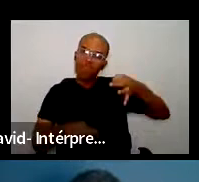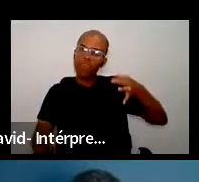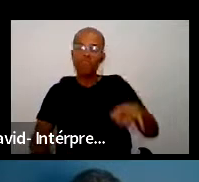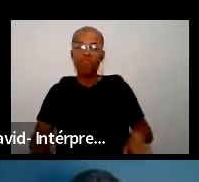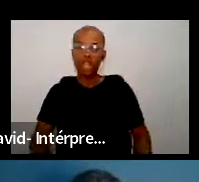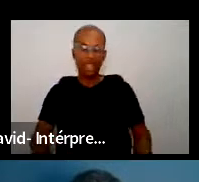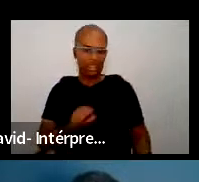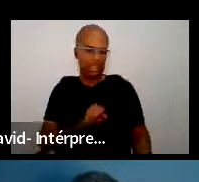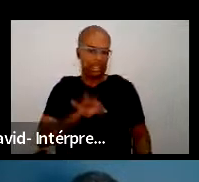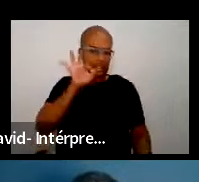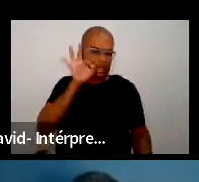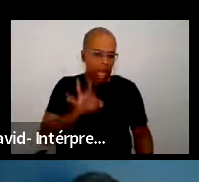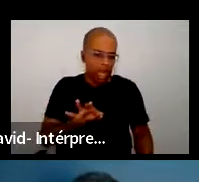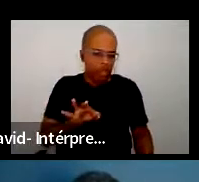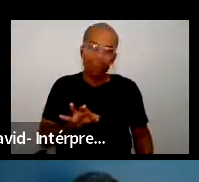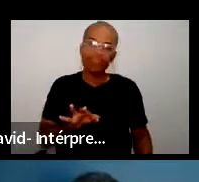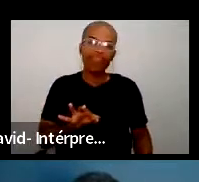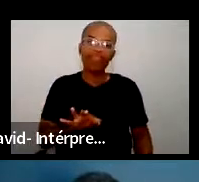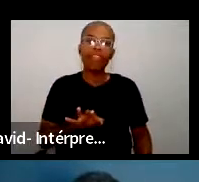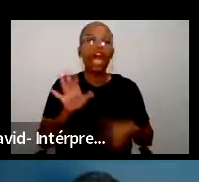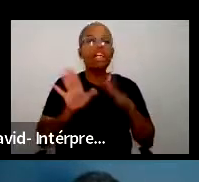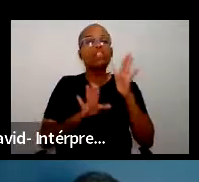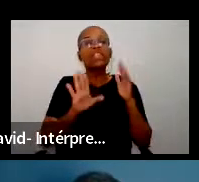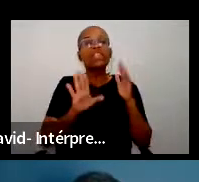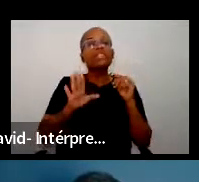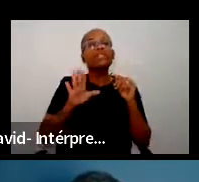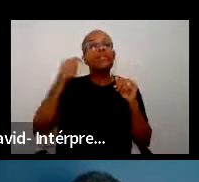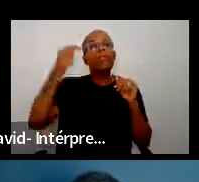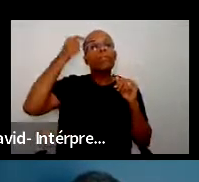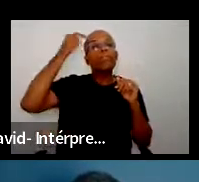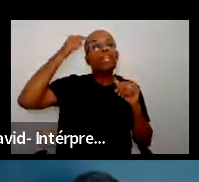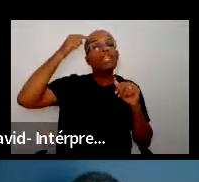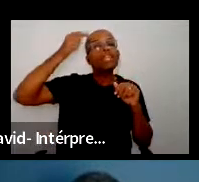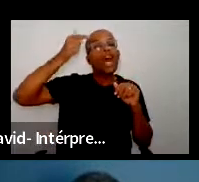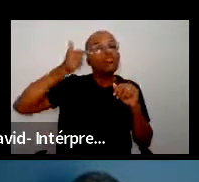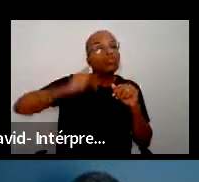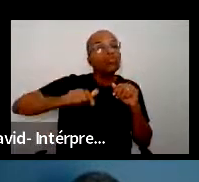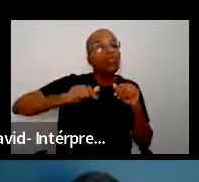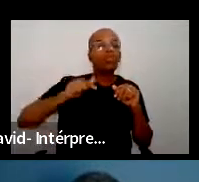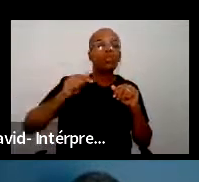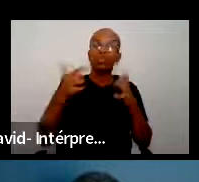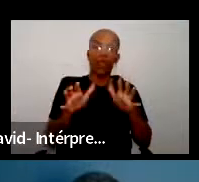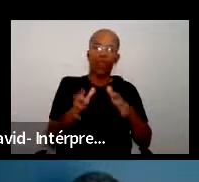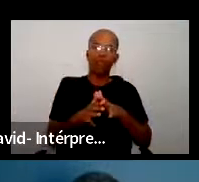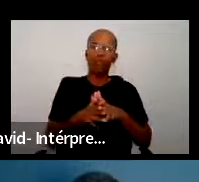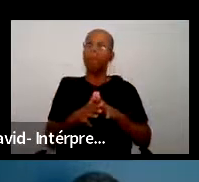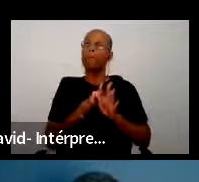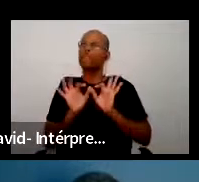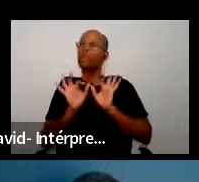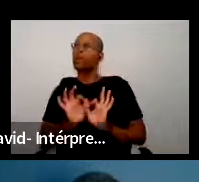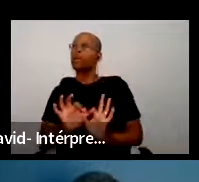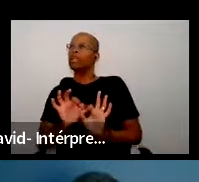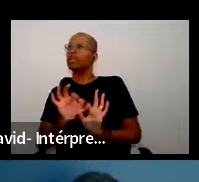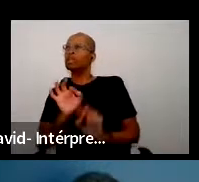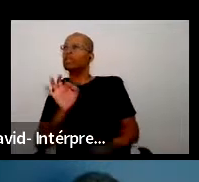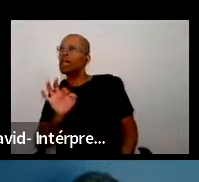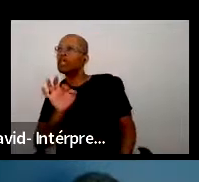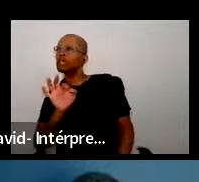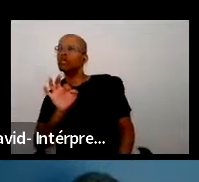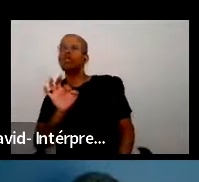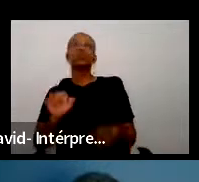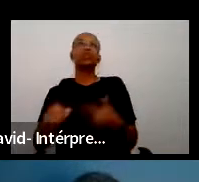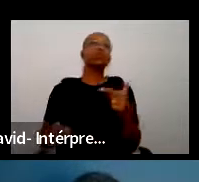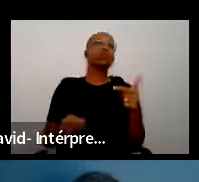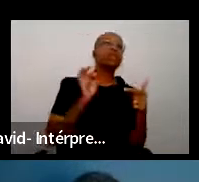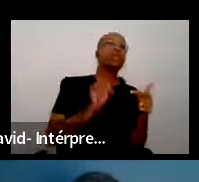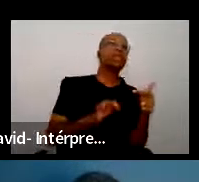primeira questão é a pessoa pensar, mas estou certo mesmo ou não estou? Quer dizer, por que eu estou certo? Por que eu não estou